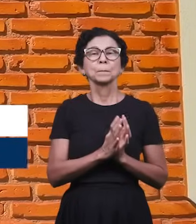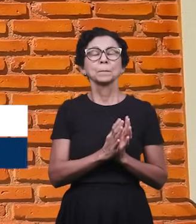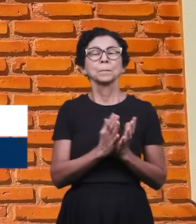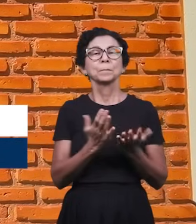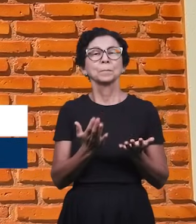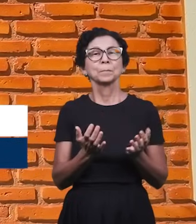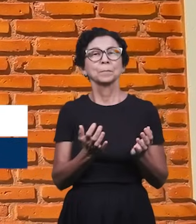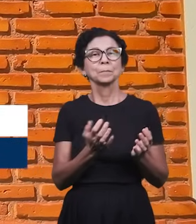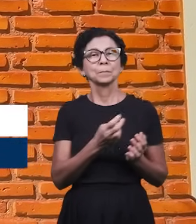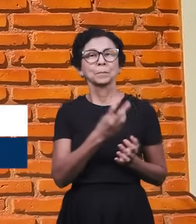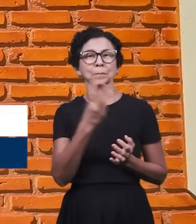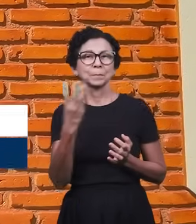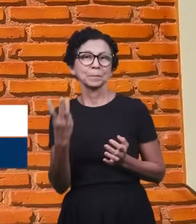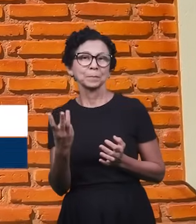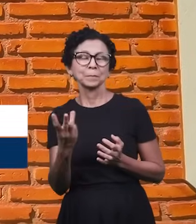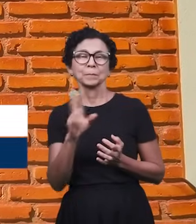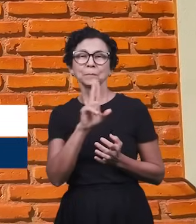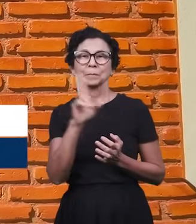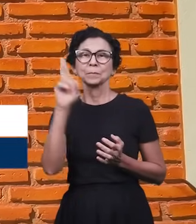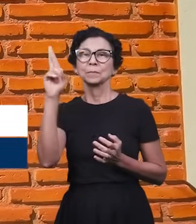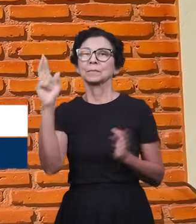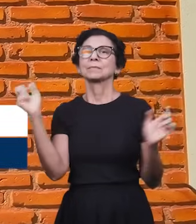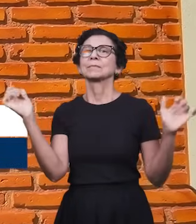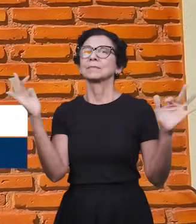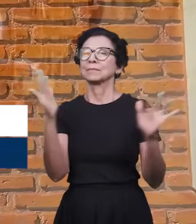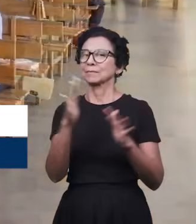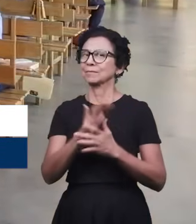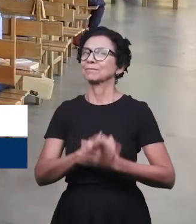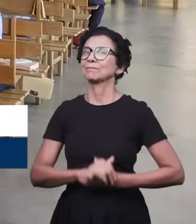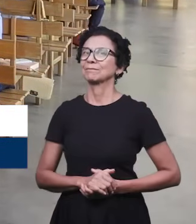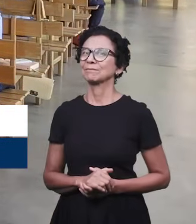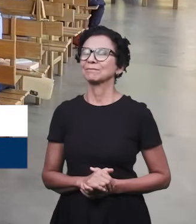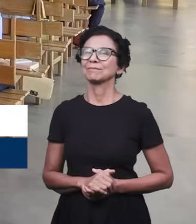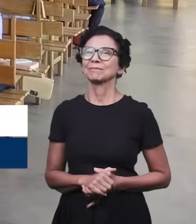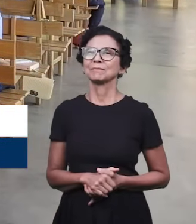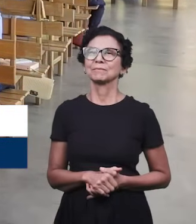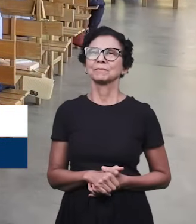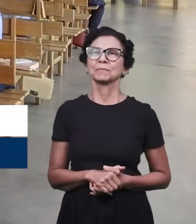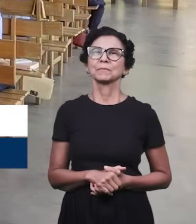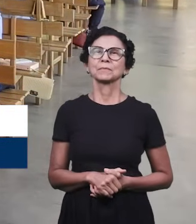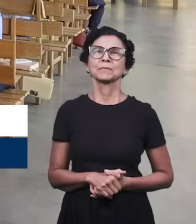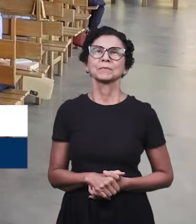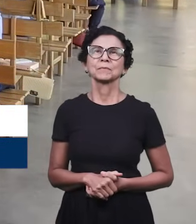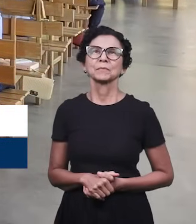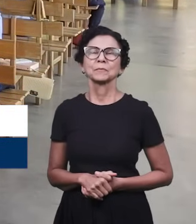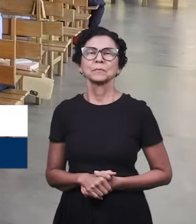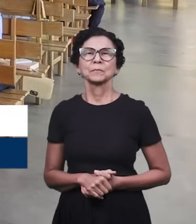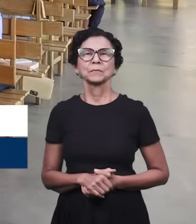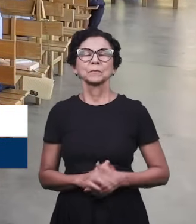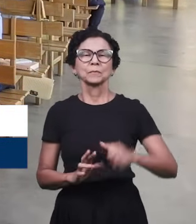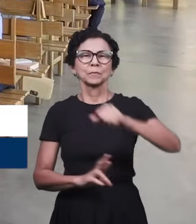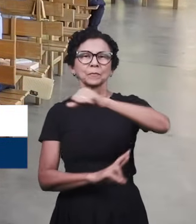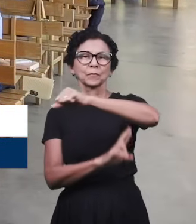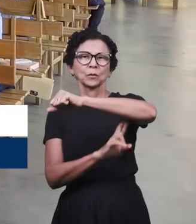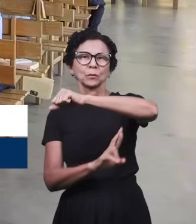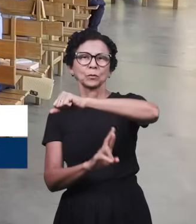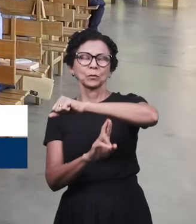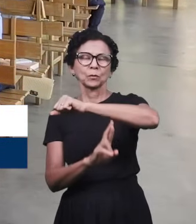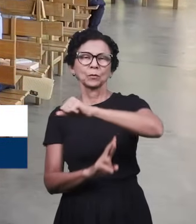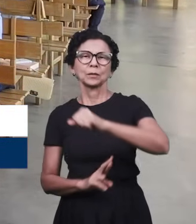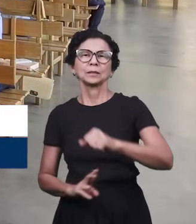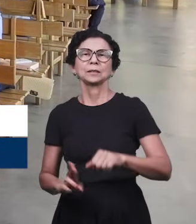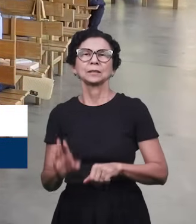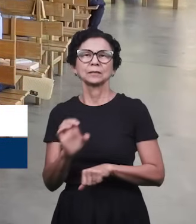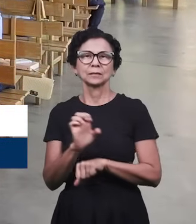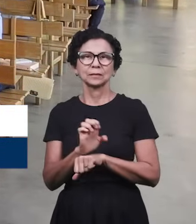glorificado. E olha como a região norte participou. Confira tudo agora. Vamos agora ali para Rondônia, onde os irmãos participaram